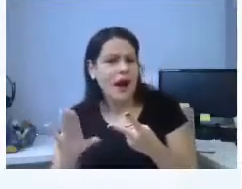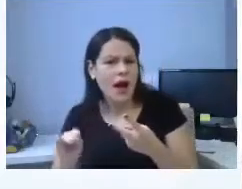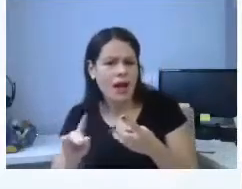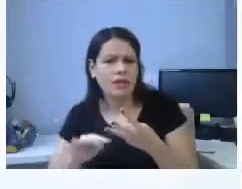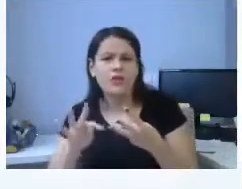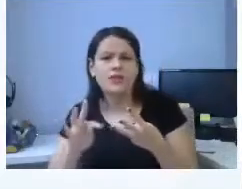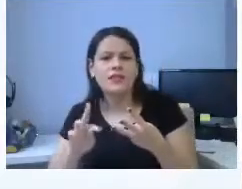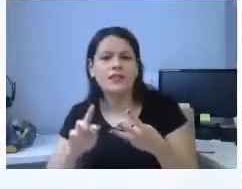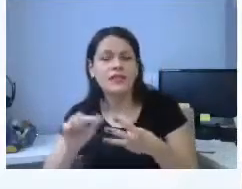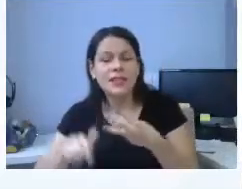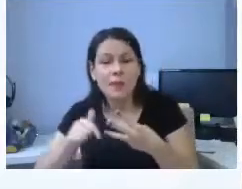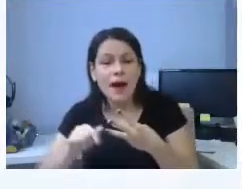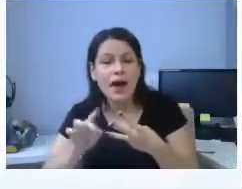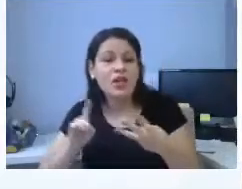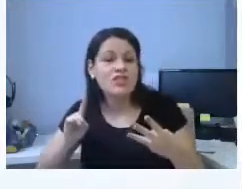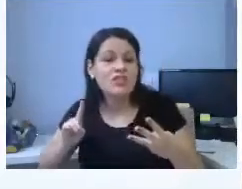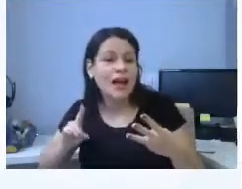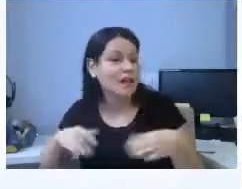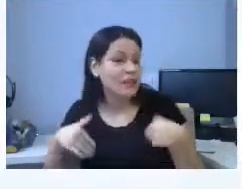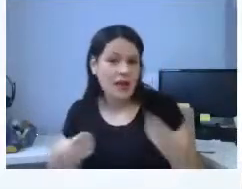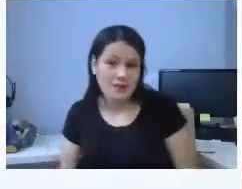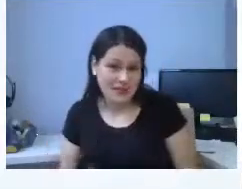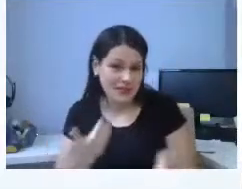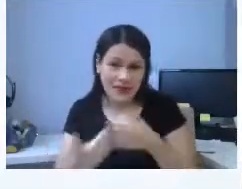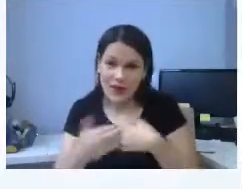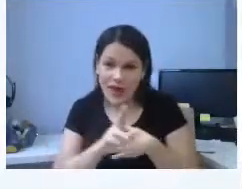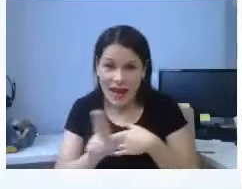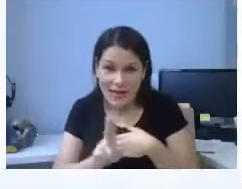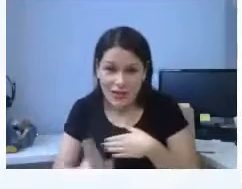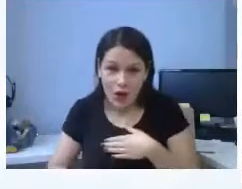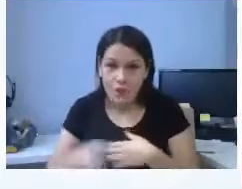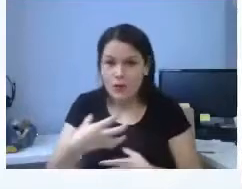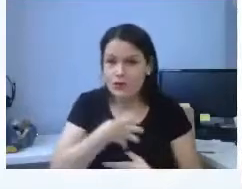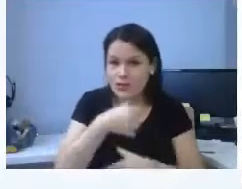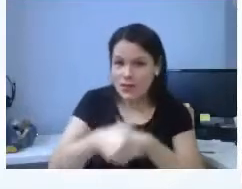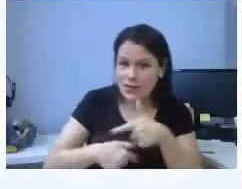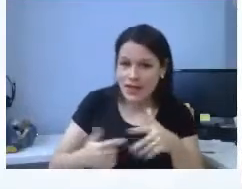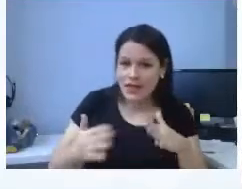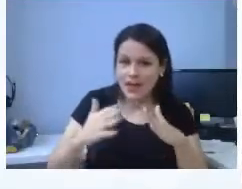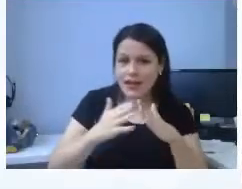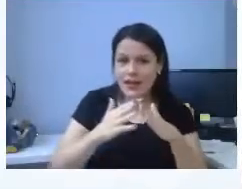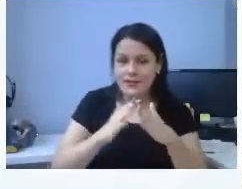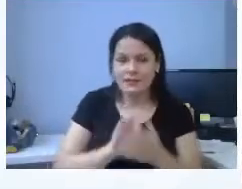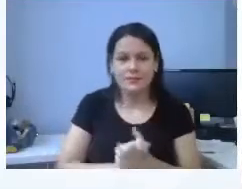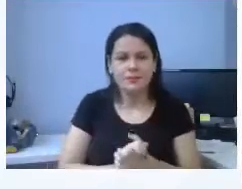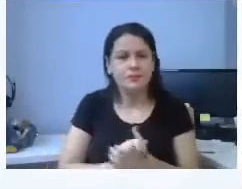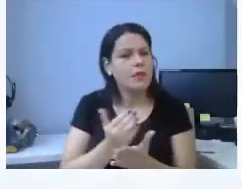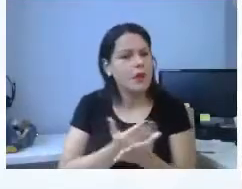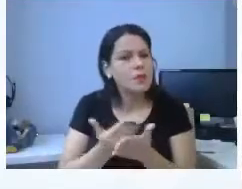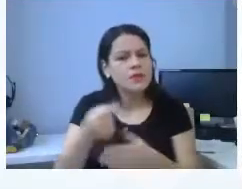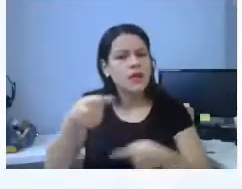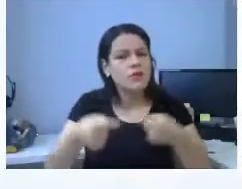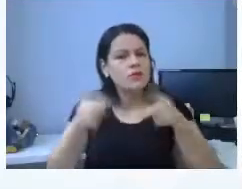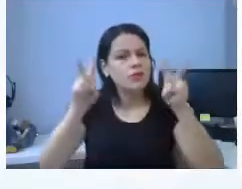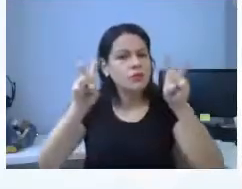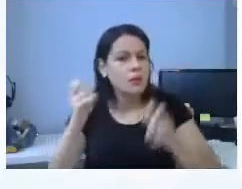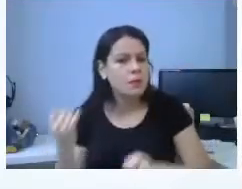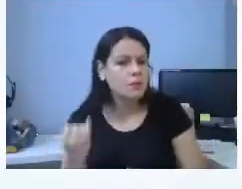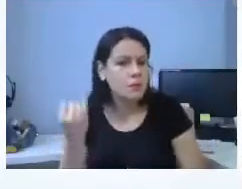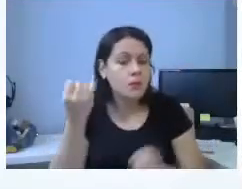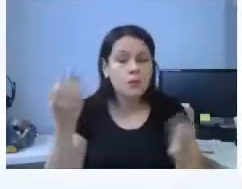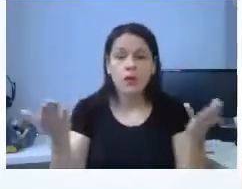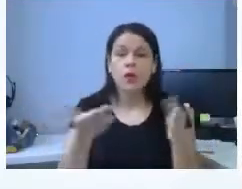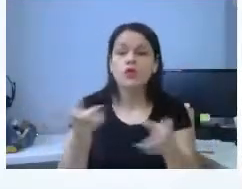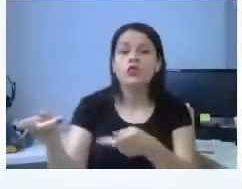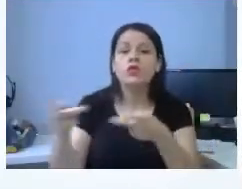vocês conhecem e gostam de se referir a esse modelo. Para discutir esse assunto hoje, nós